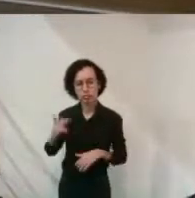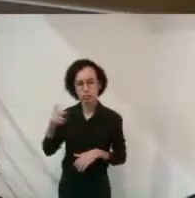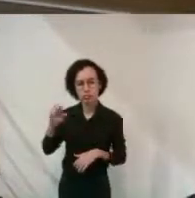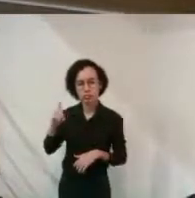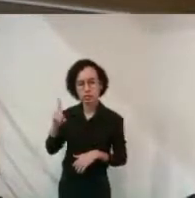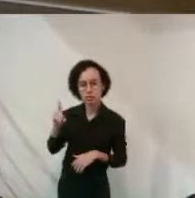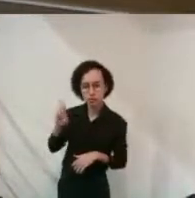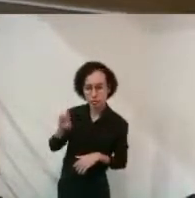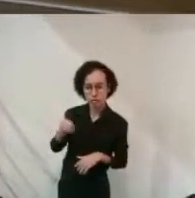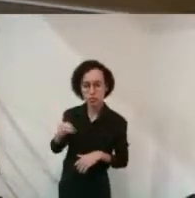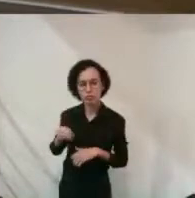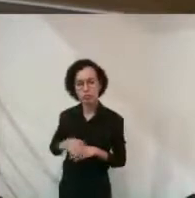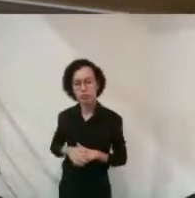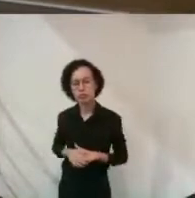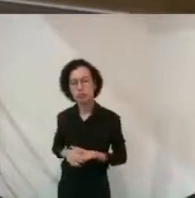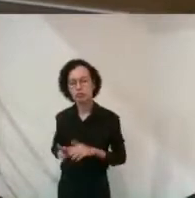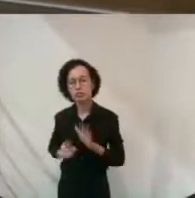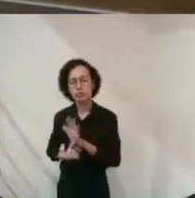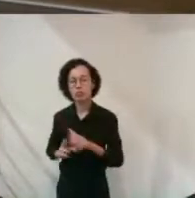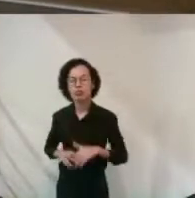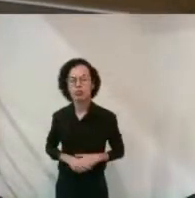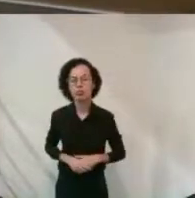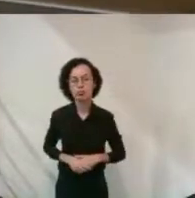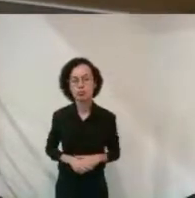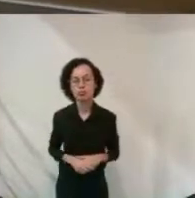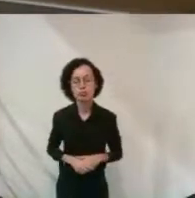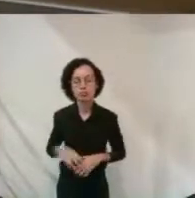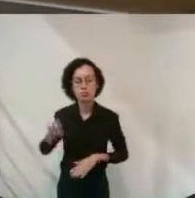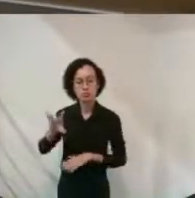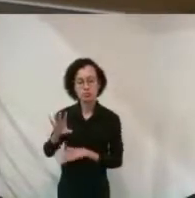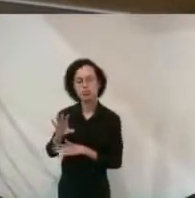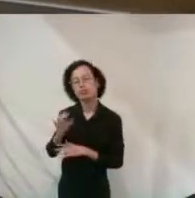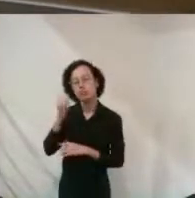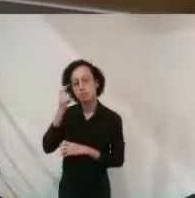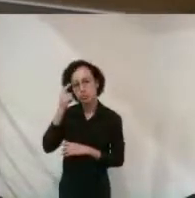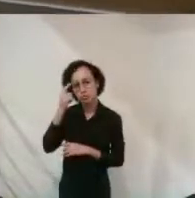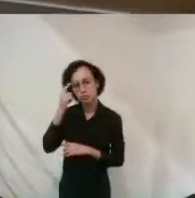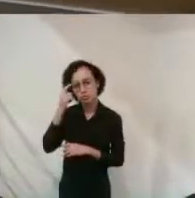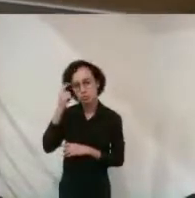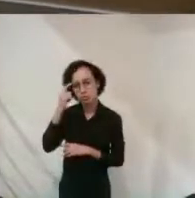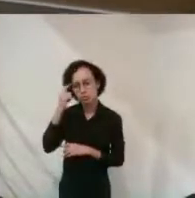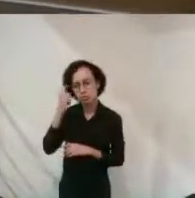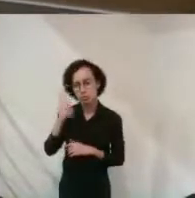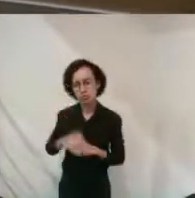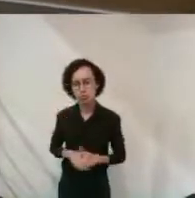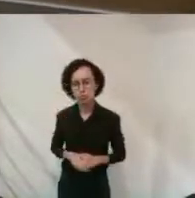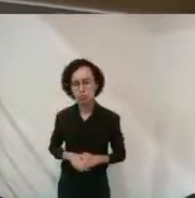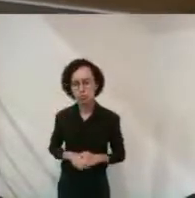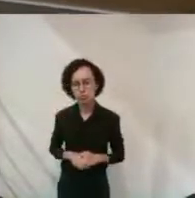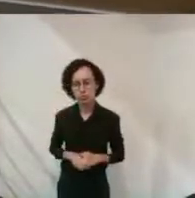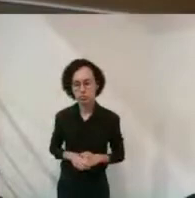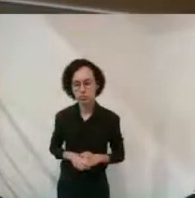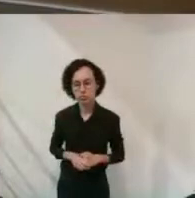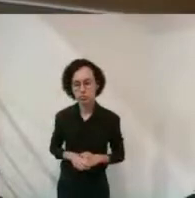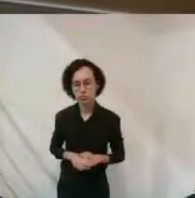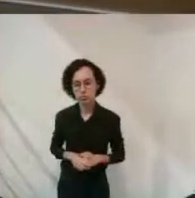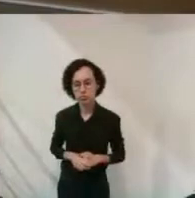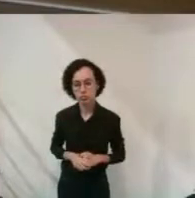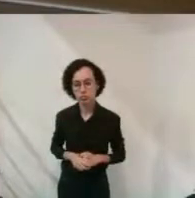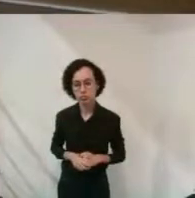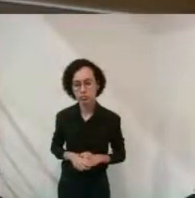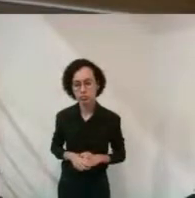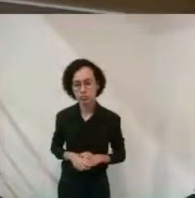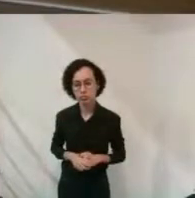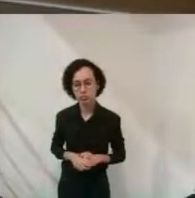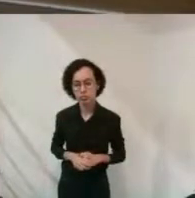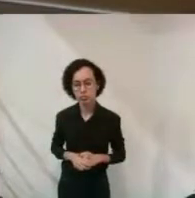Maranhão, e eu só ressinto de não poder ter ouvido hoje e ter para o